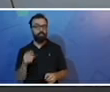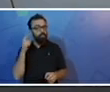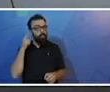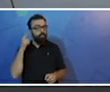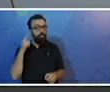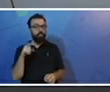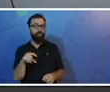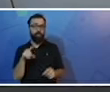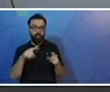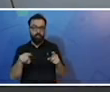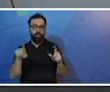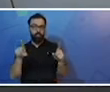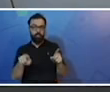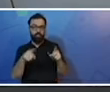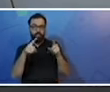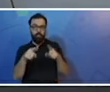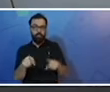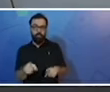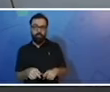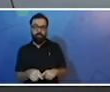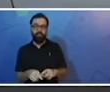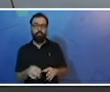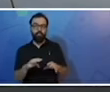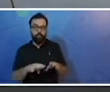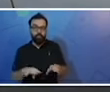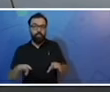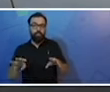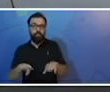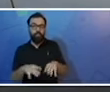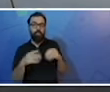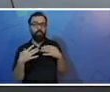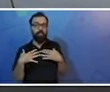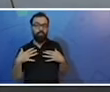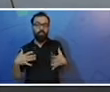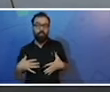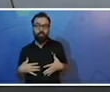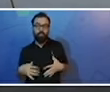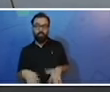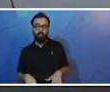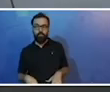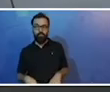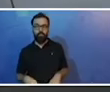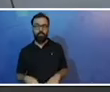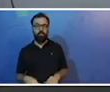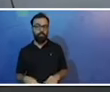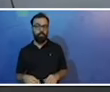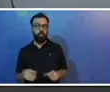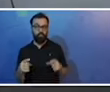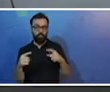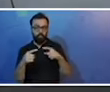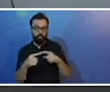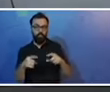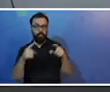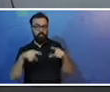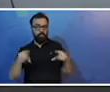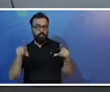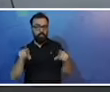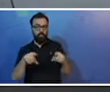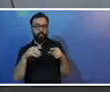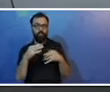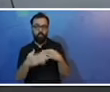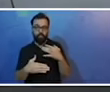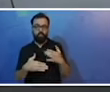que daqui a pouquinho eu vou ensinar para vocês nós vamos movimentando o corpo como as coisas que a música Vai falando certo